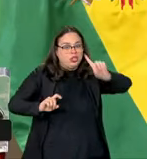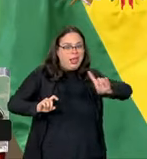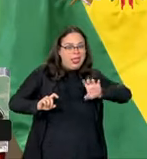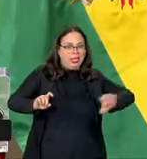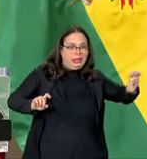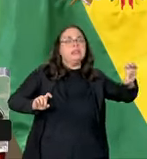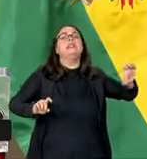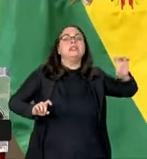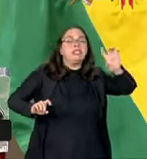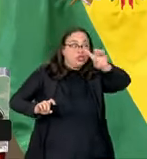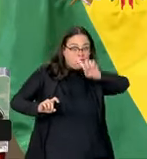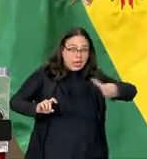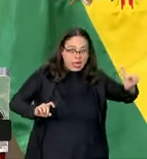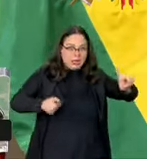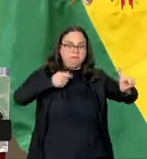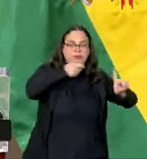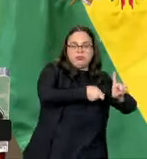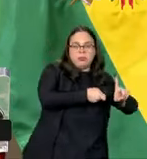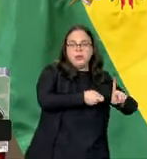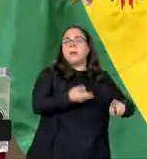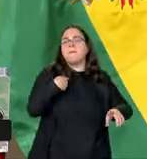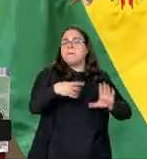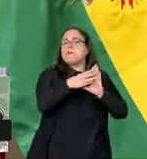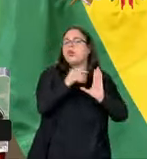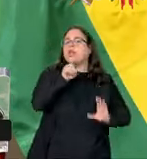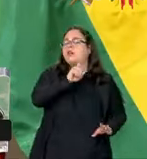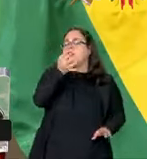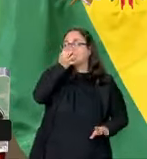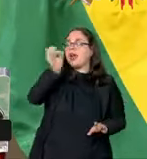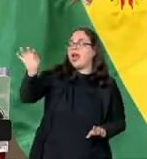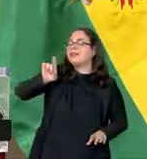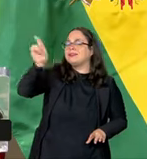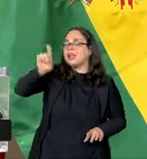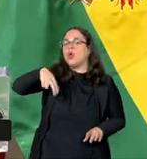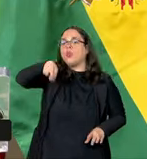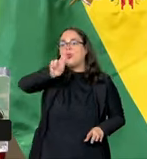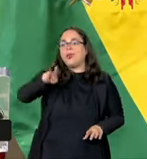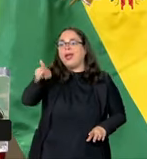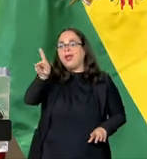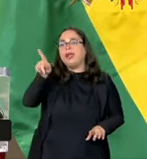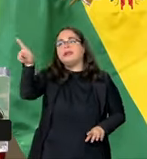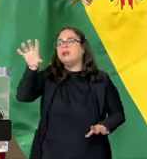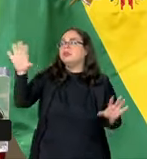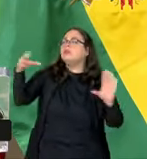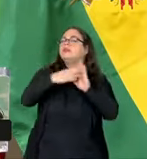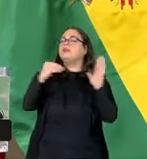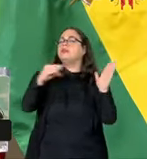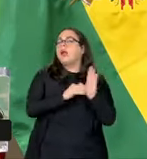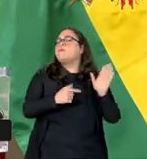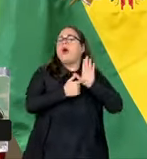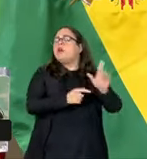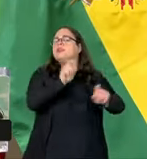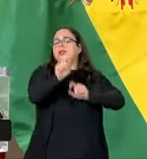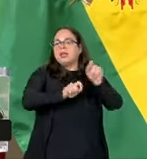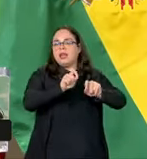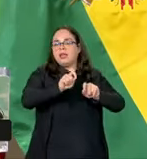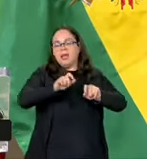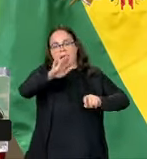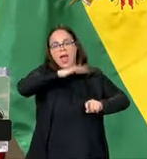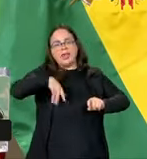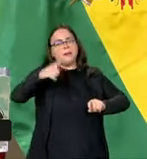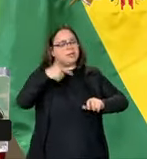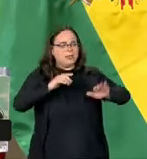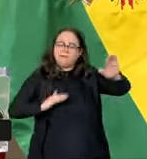Os exemplos recentes na França a confirmar e no Reino Unido demonstram o imperativo de superar